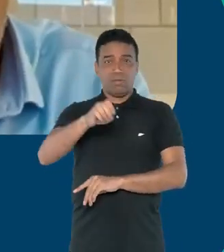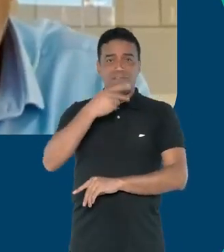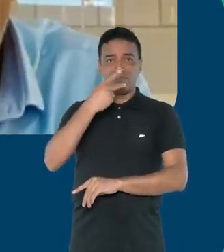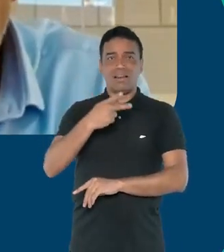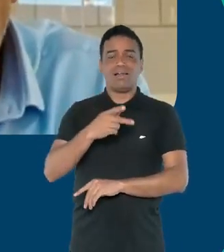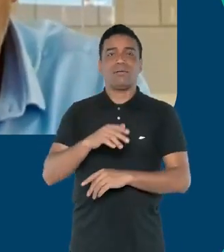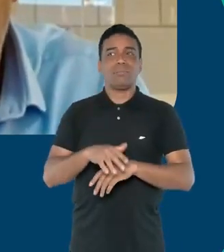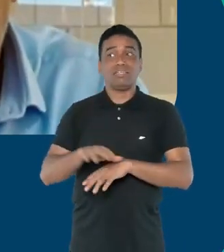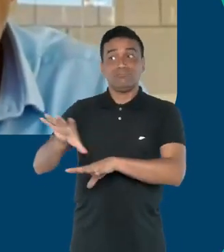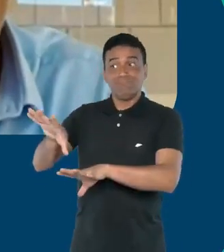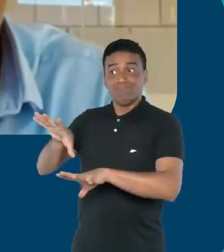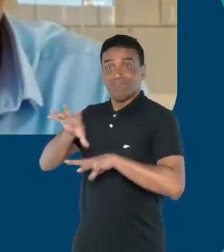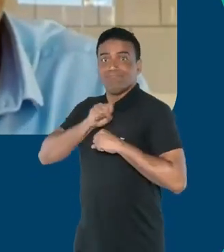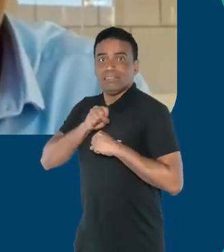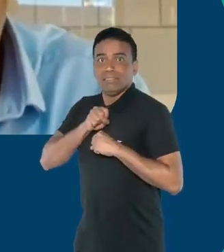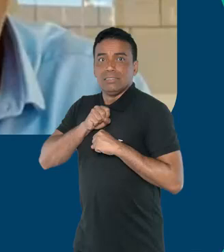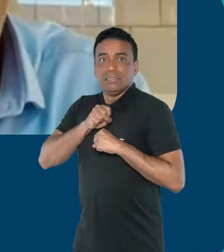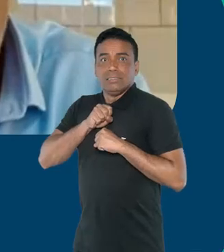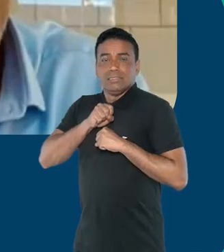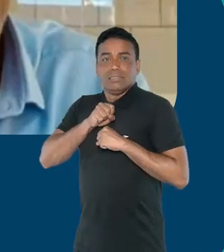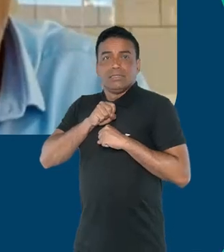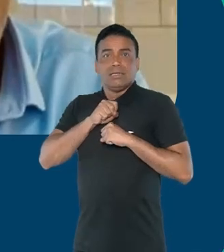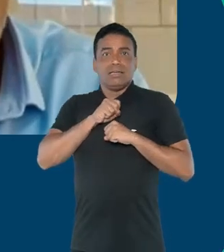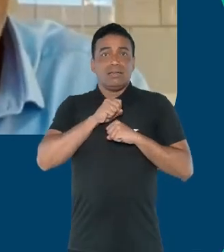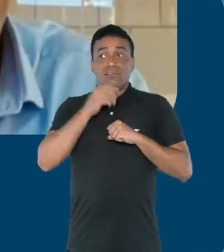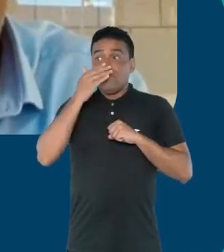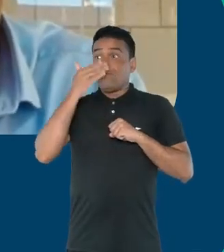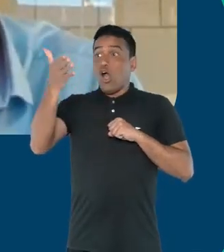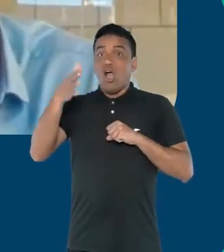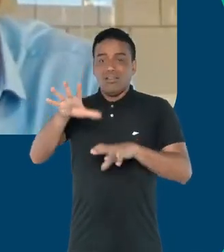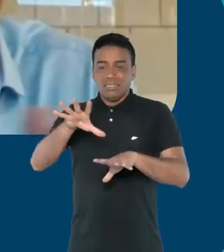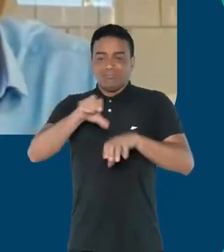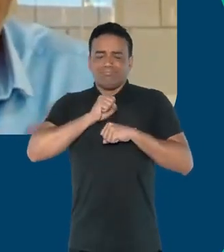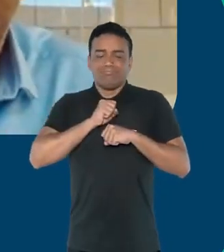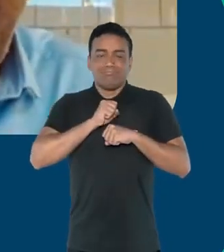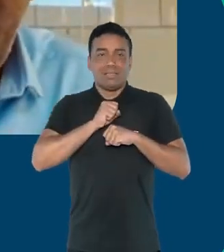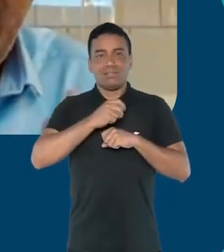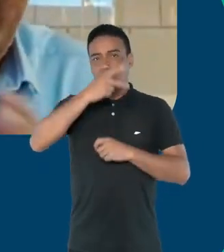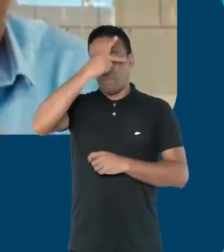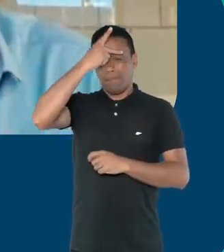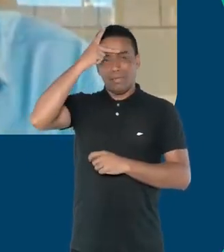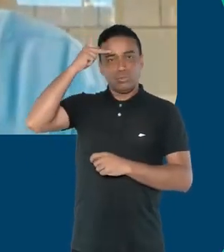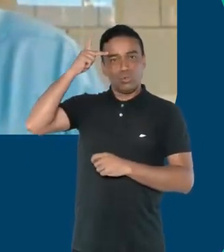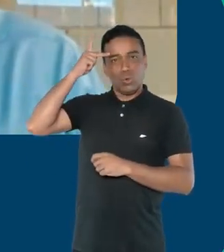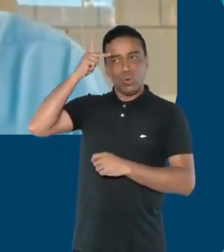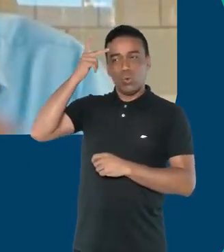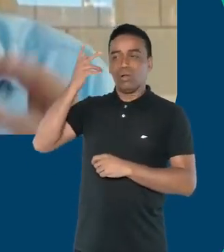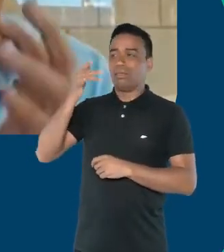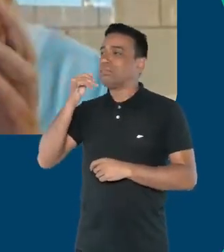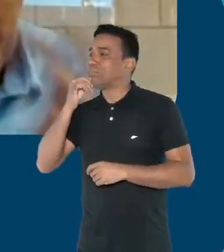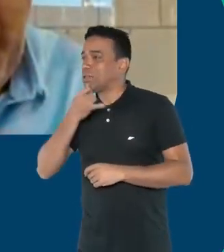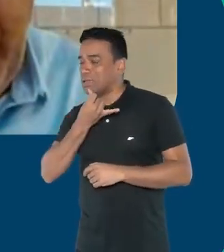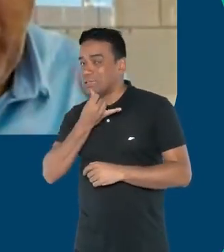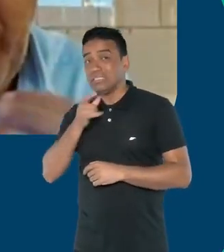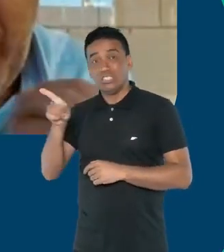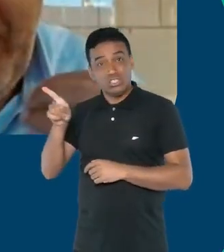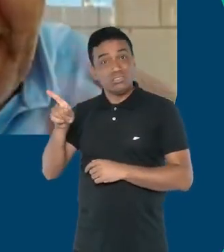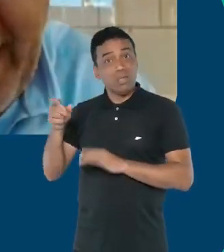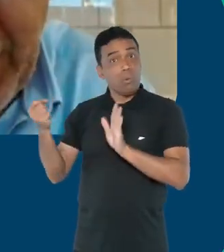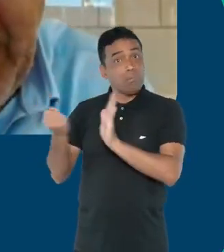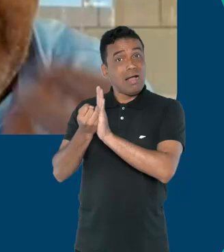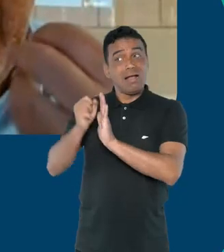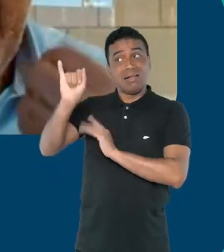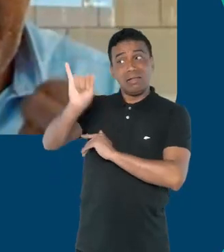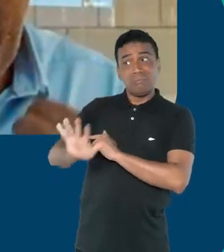um contágio, é pelos signos externos. Então, uma pessoa que se entristece é um signo, né?